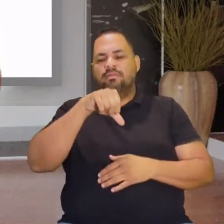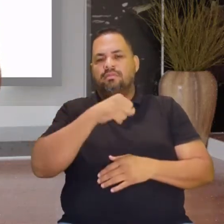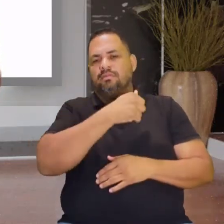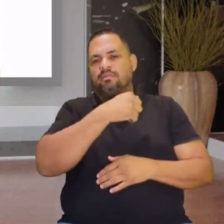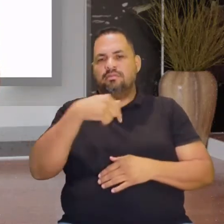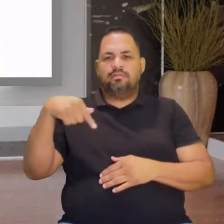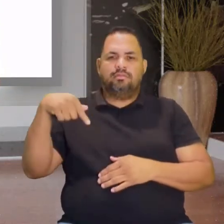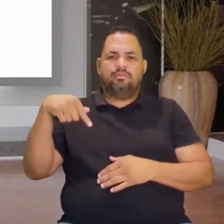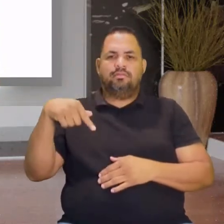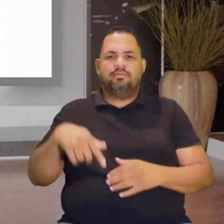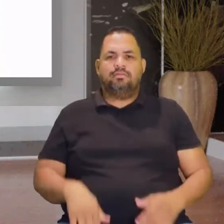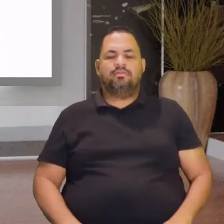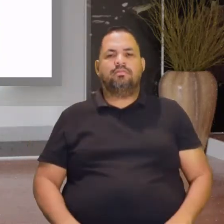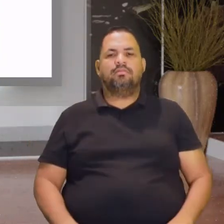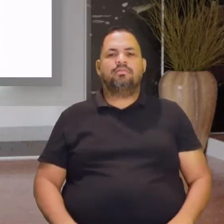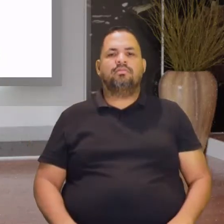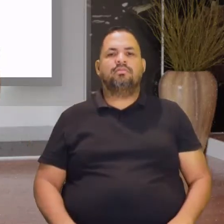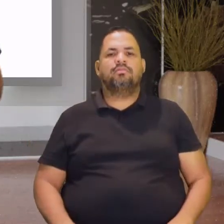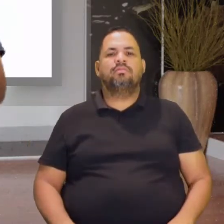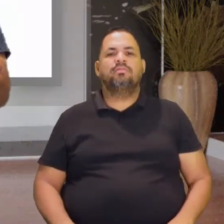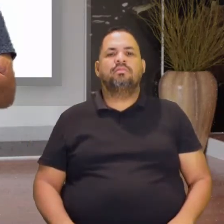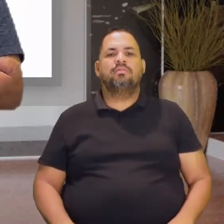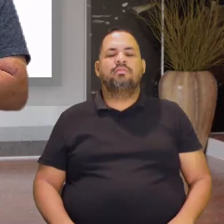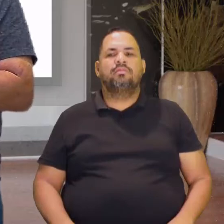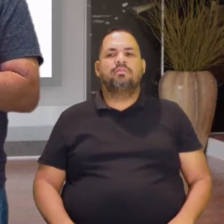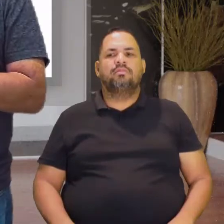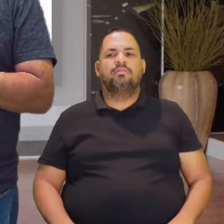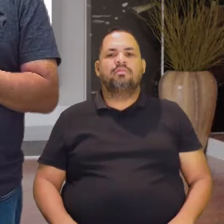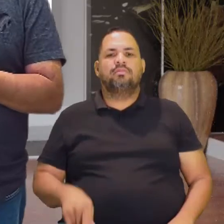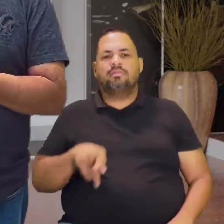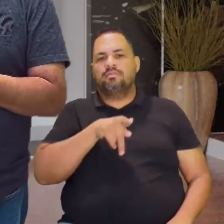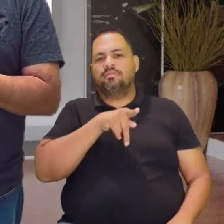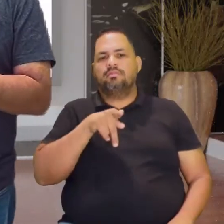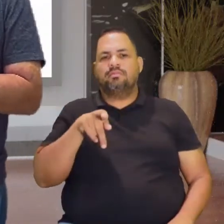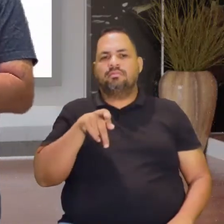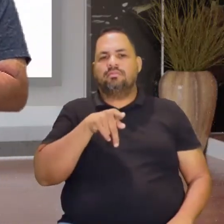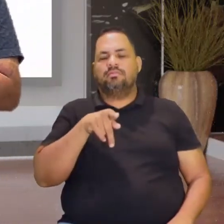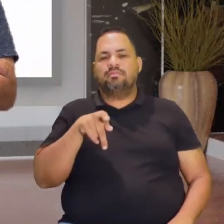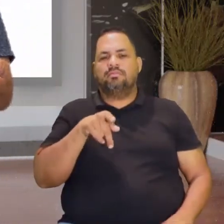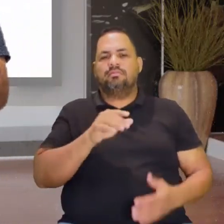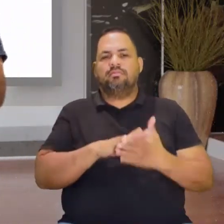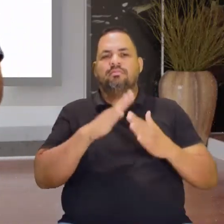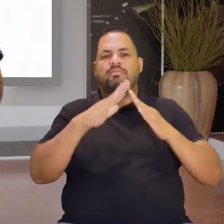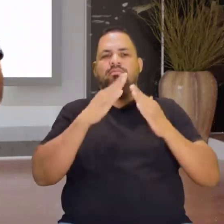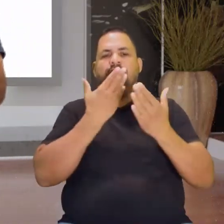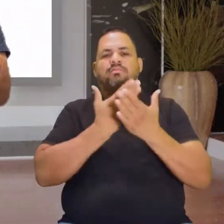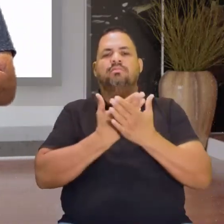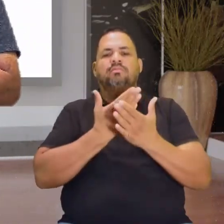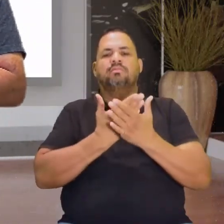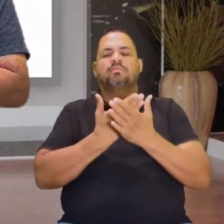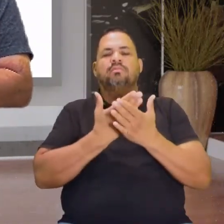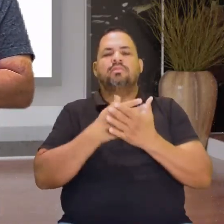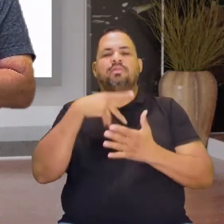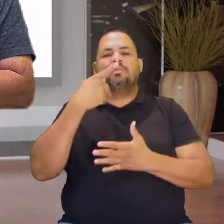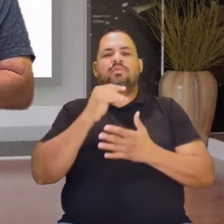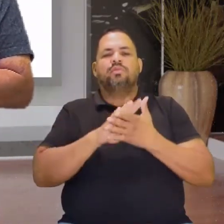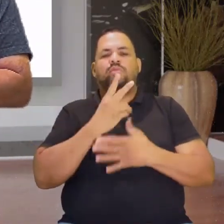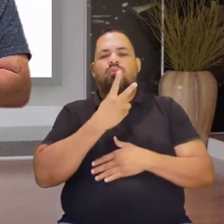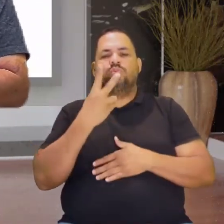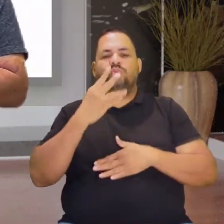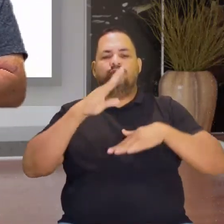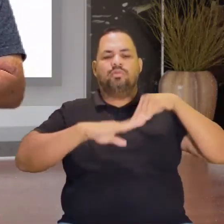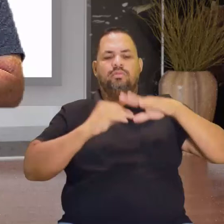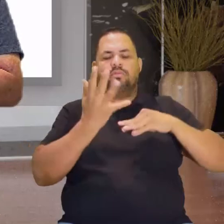né? Exato. Então, professora, essa aula, né, abordamos aí sobre 2 artistas que